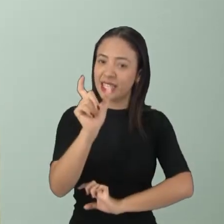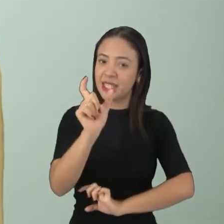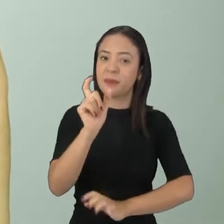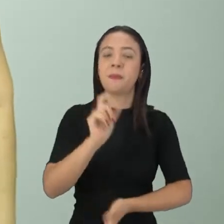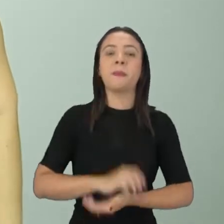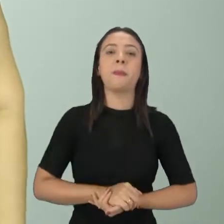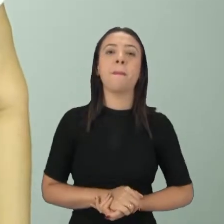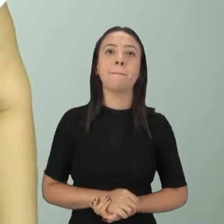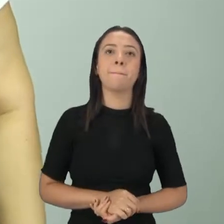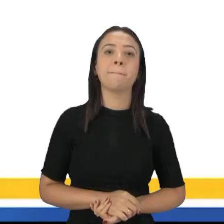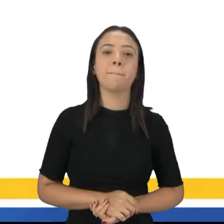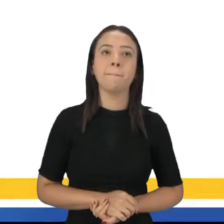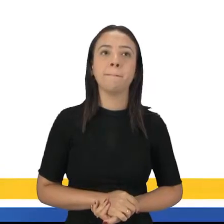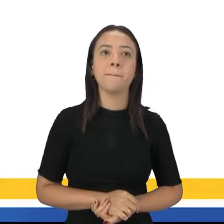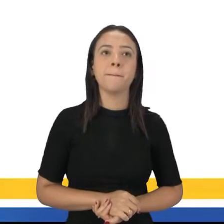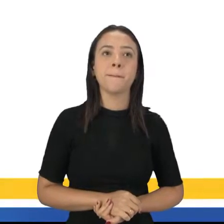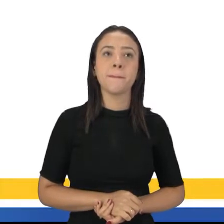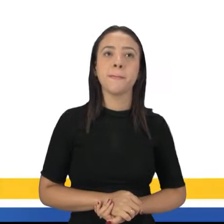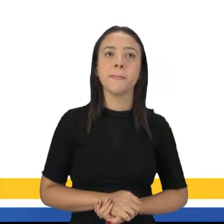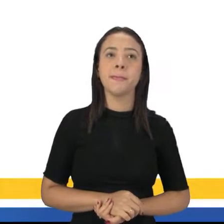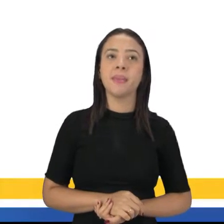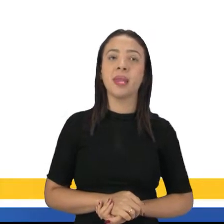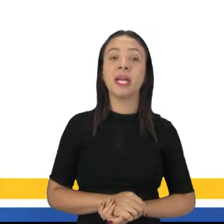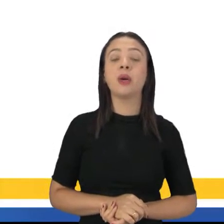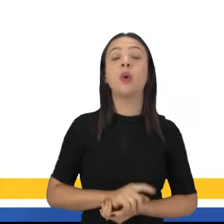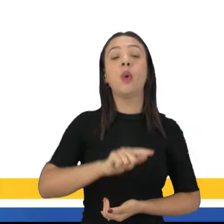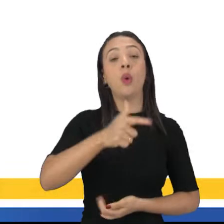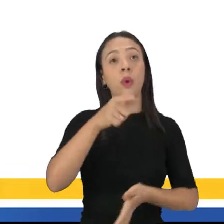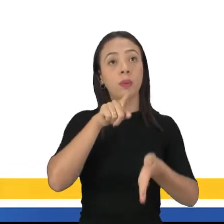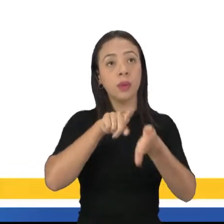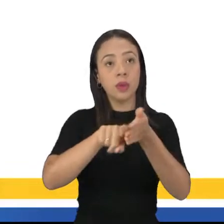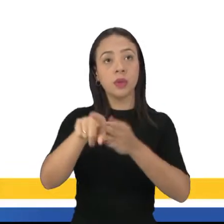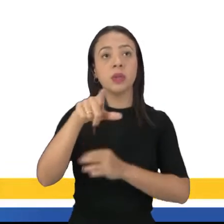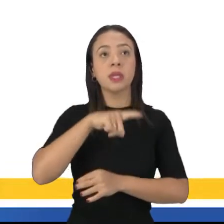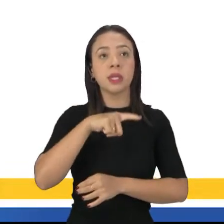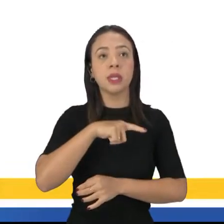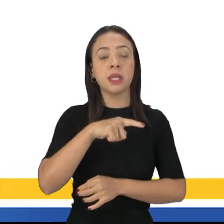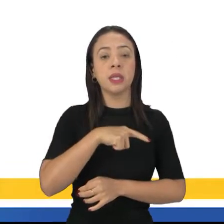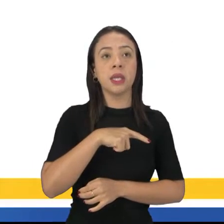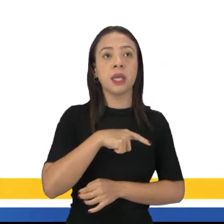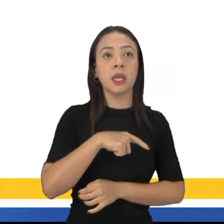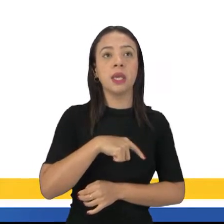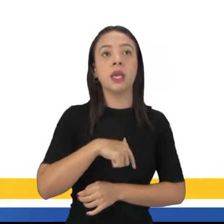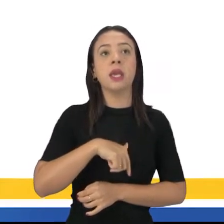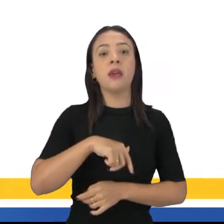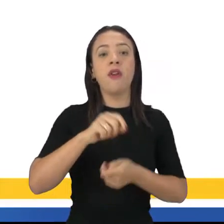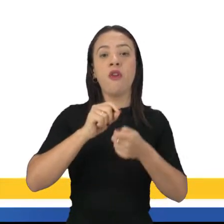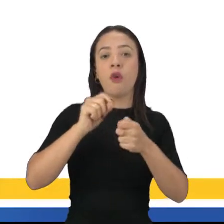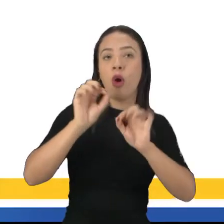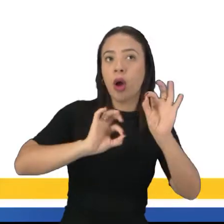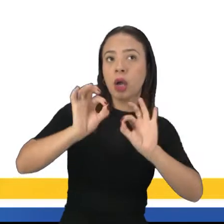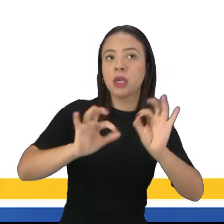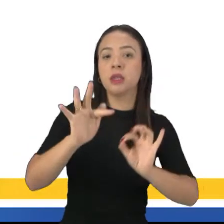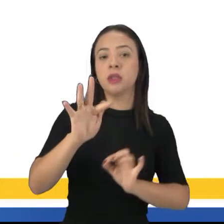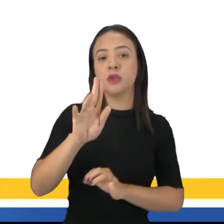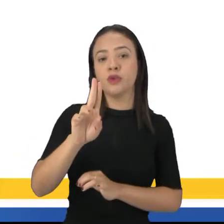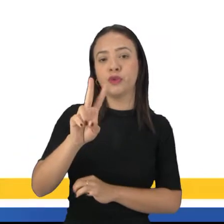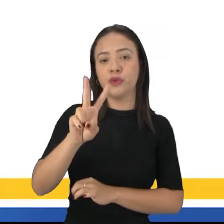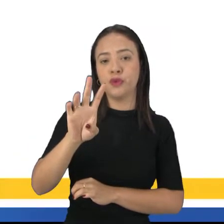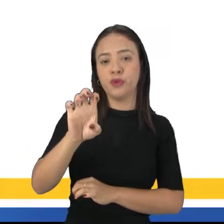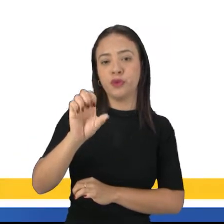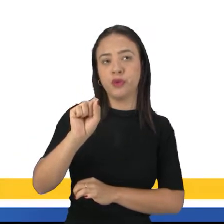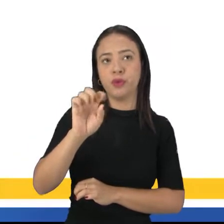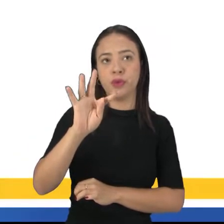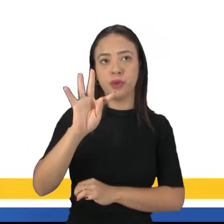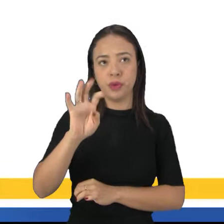são pegadinhas. Outra questão caída pela banca, né, gerada pela banca FUVEST, que é a que prepara